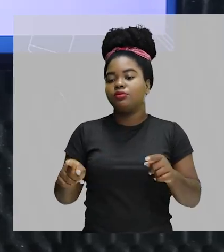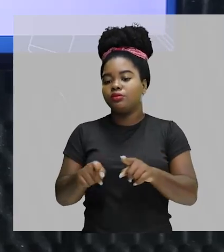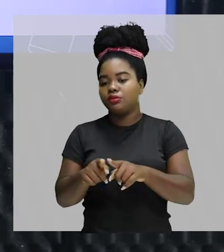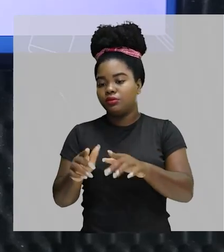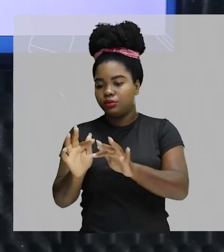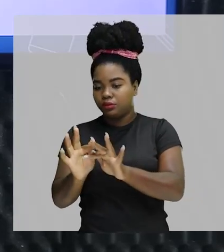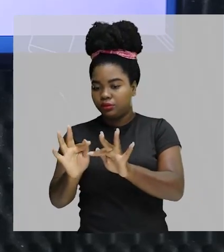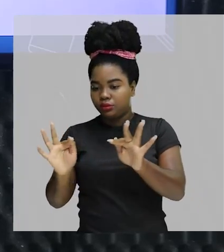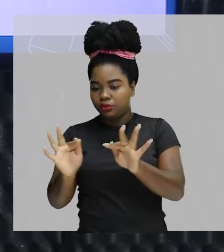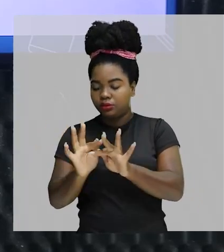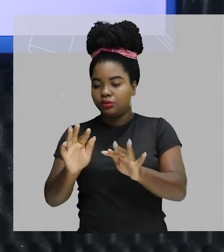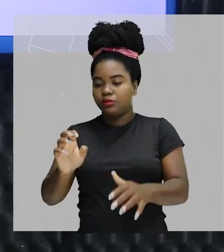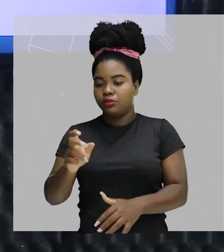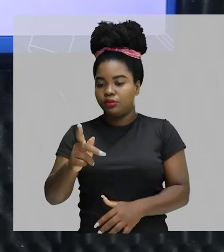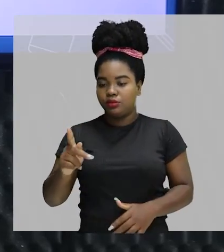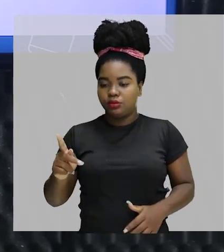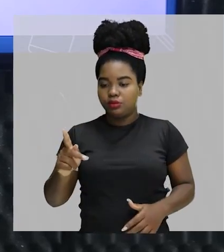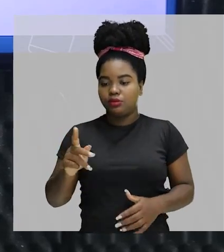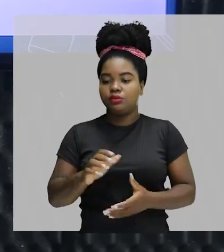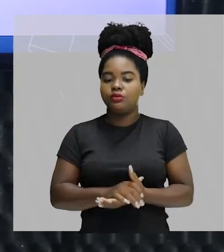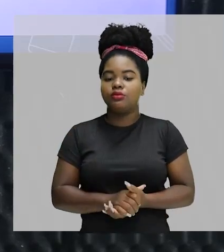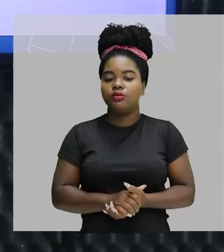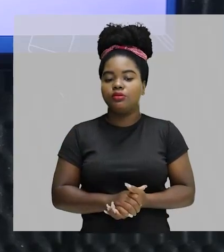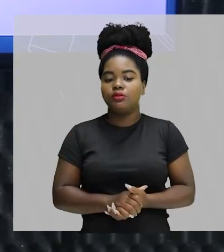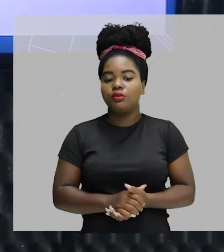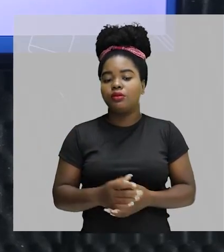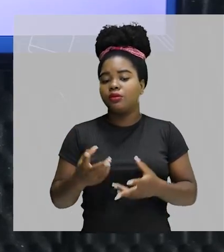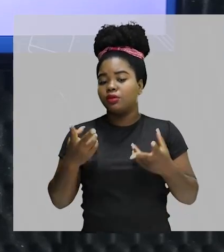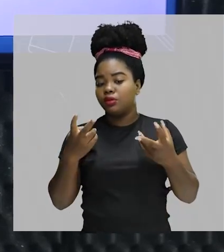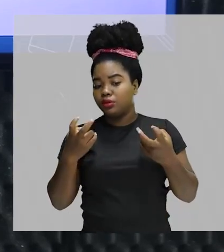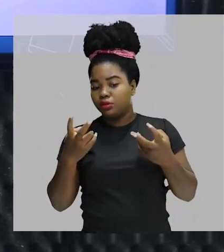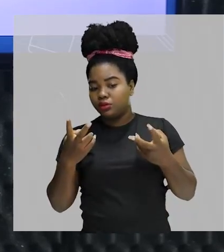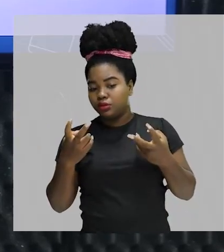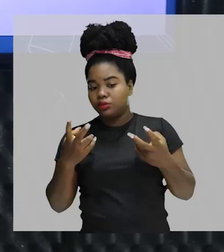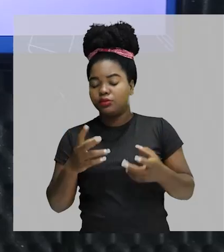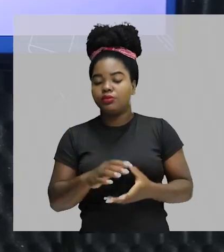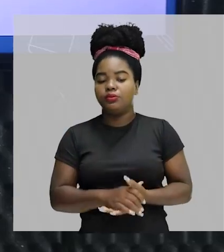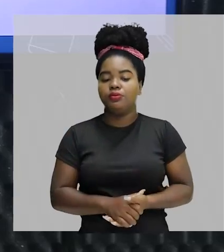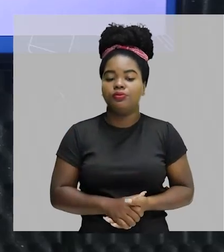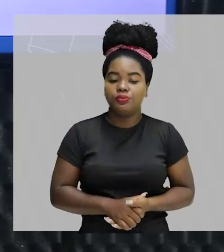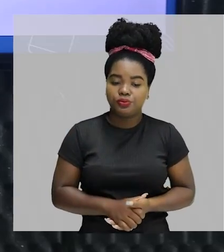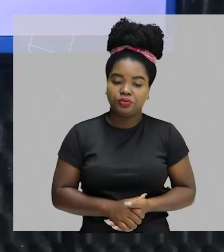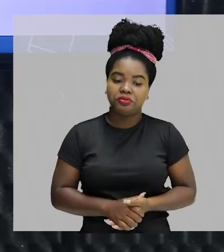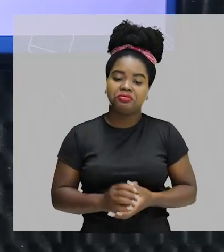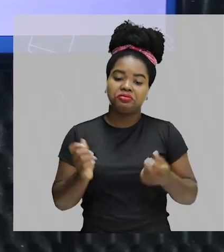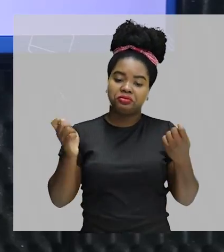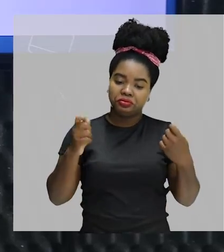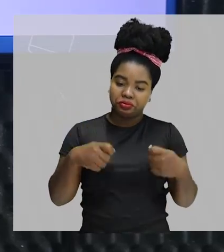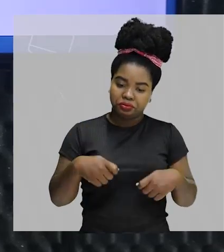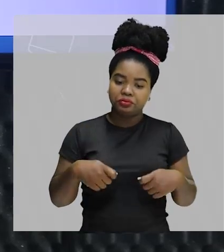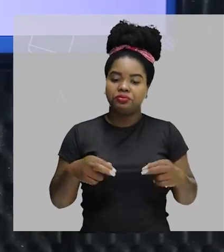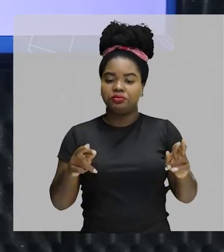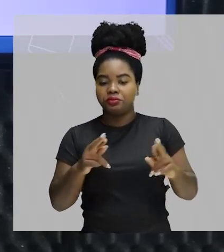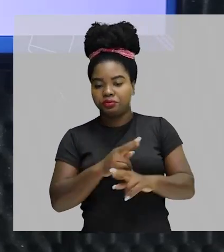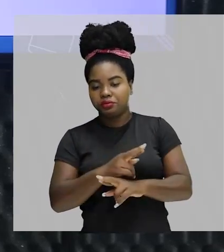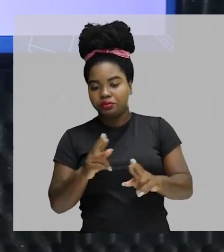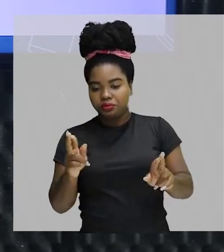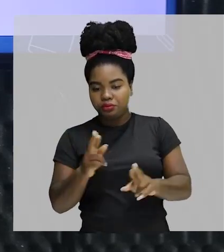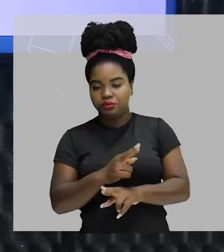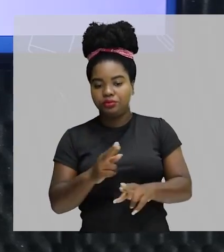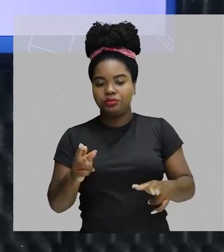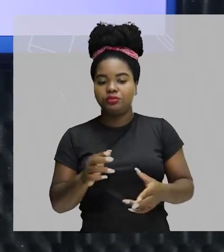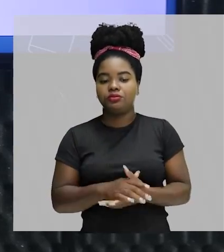PG quanto de função exponencial, para que você perceba que podem haver algumas semelhanças e a gente já